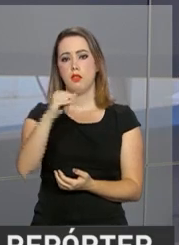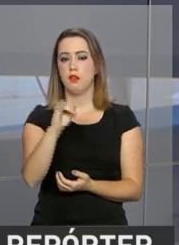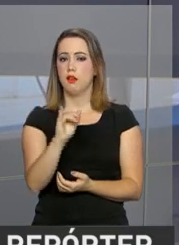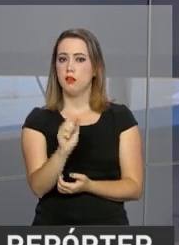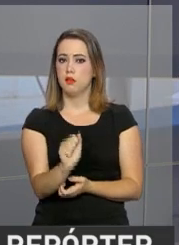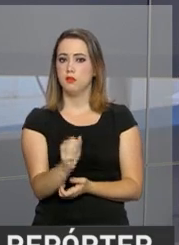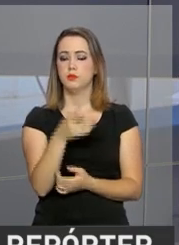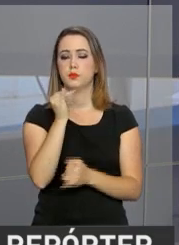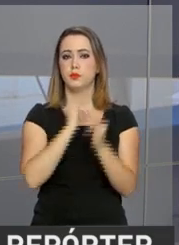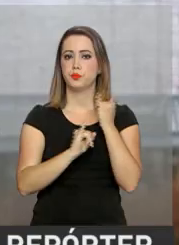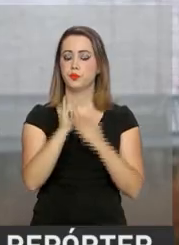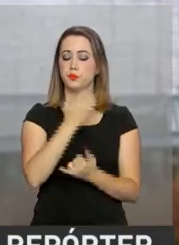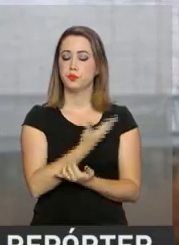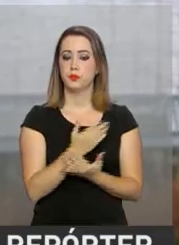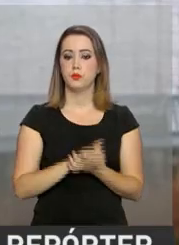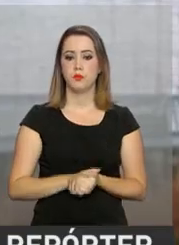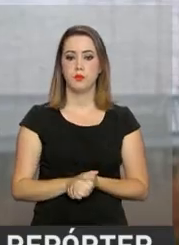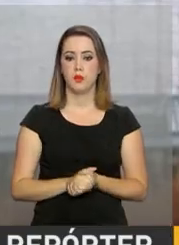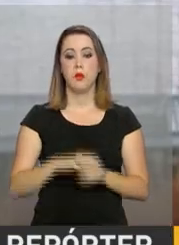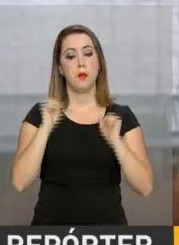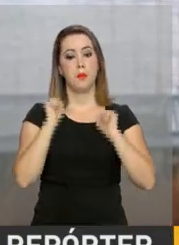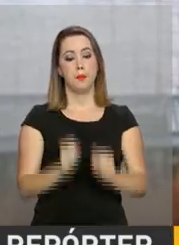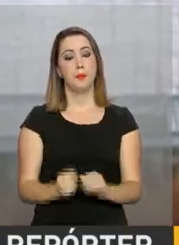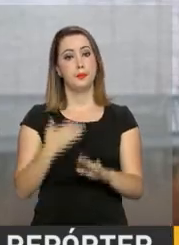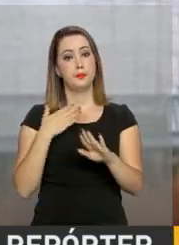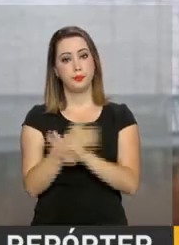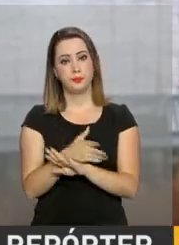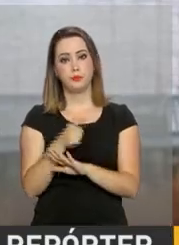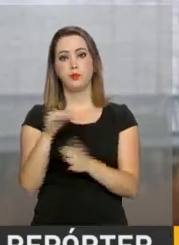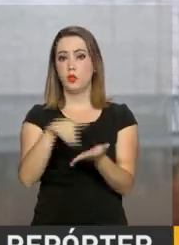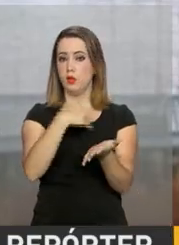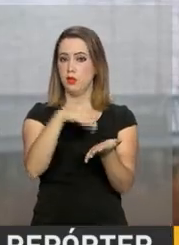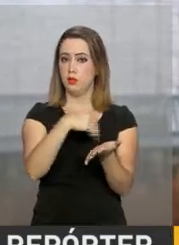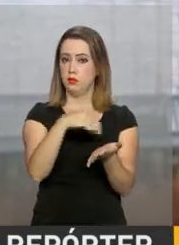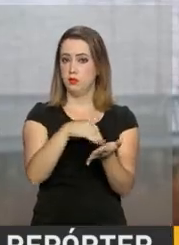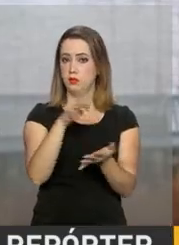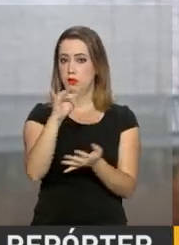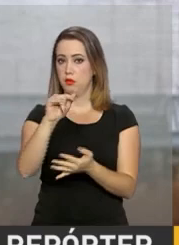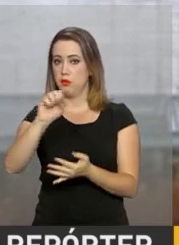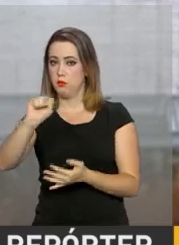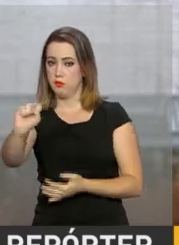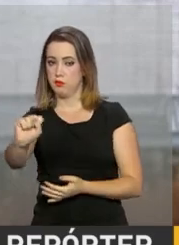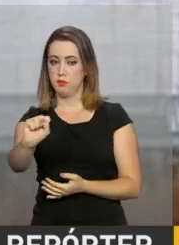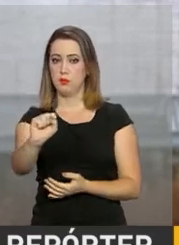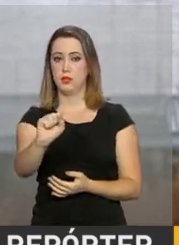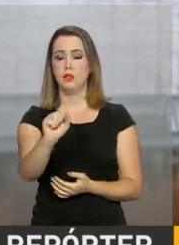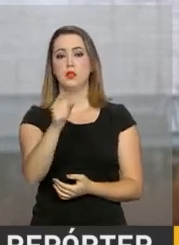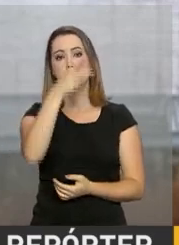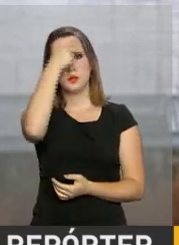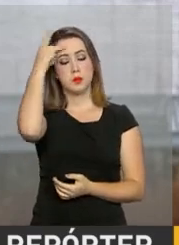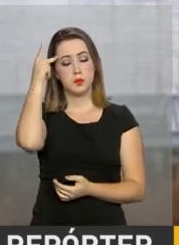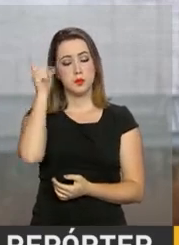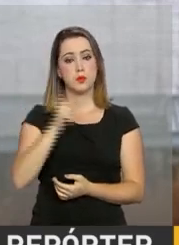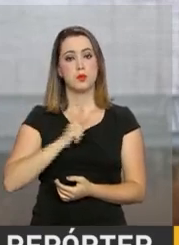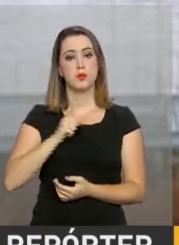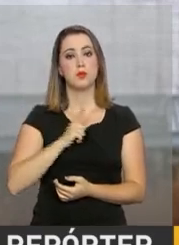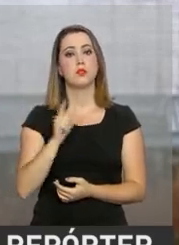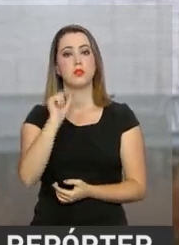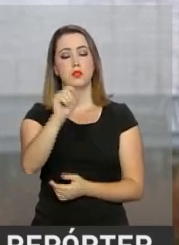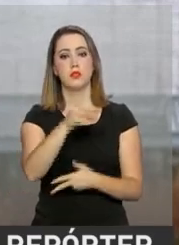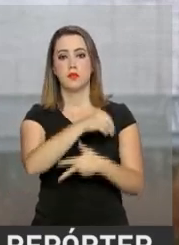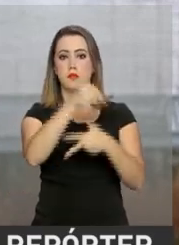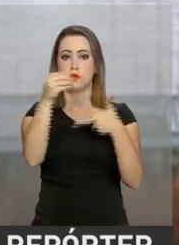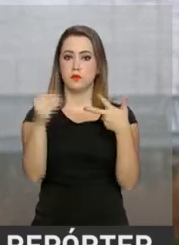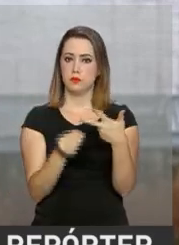as informações podem concorrer às vagas remanescentes do Fundo de financiamento estudantil aqueles que tenham feito o